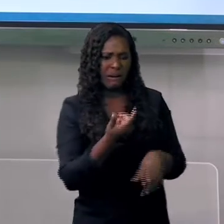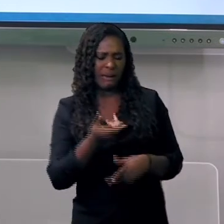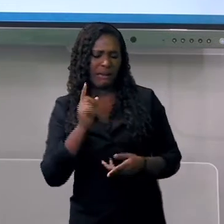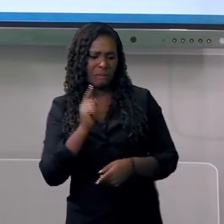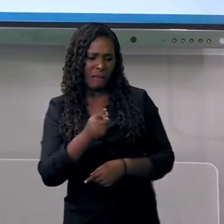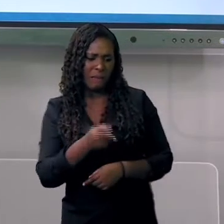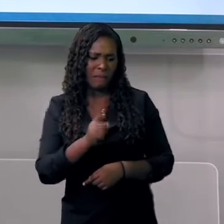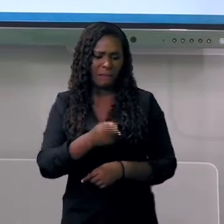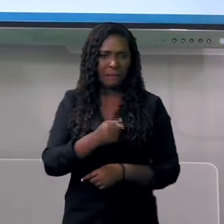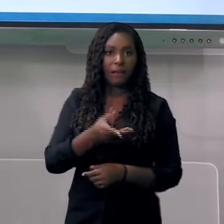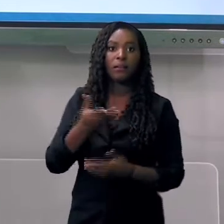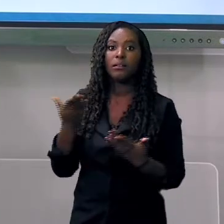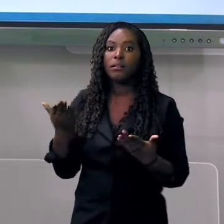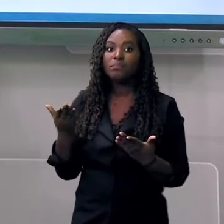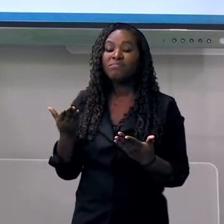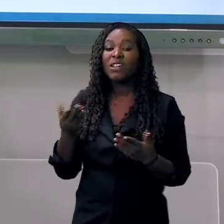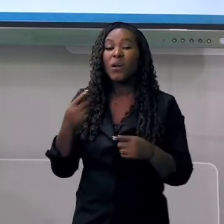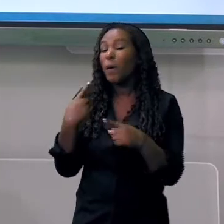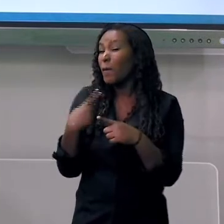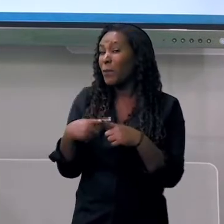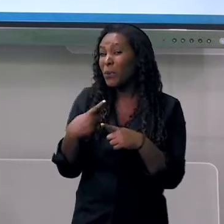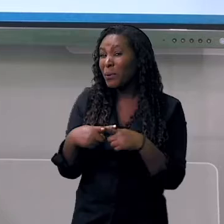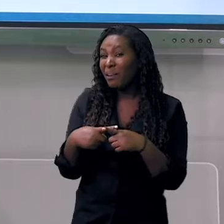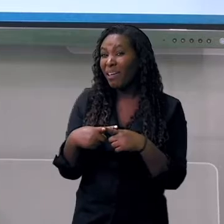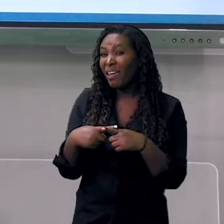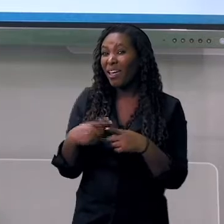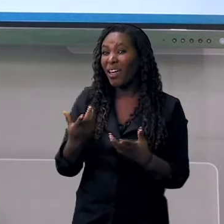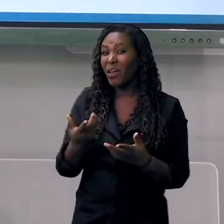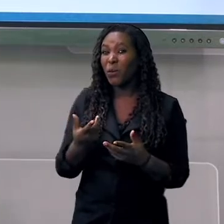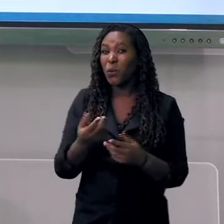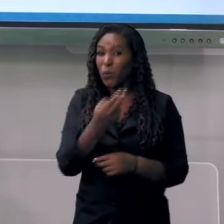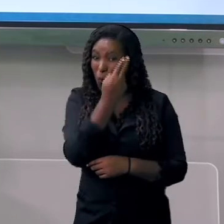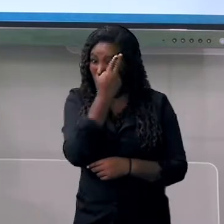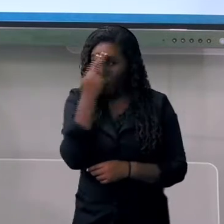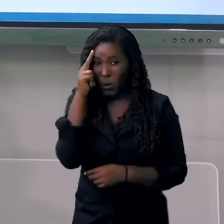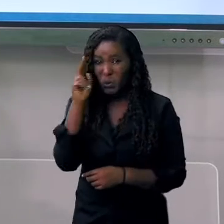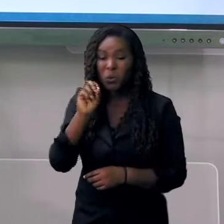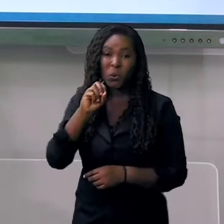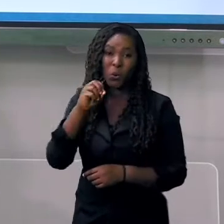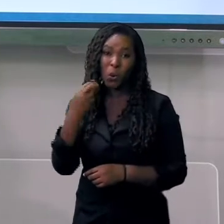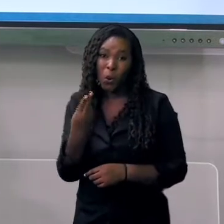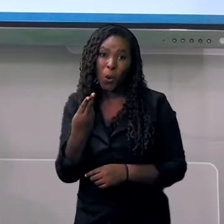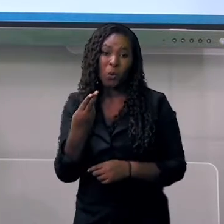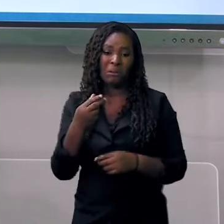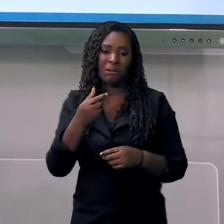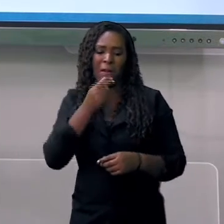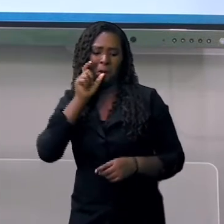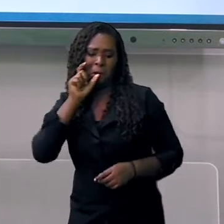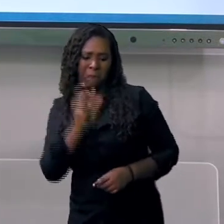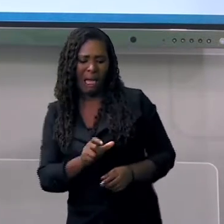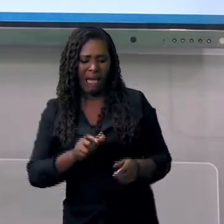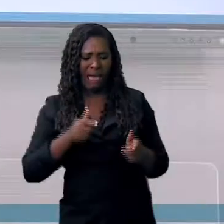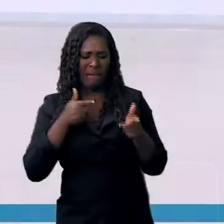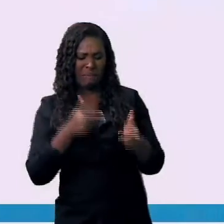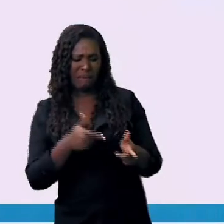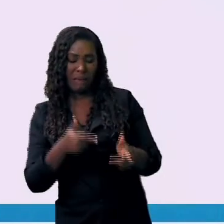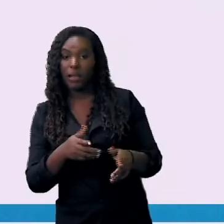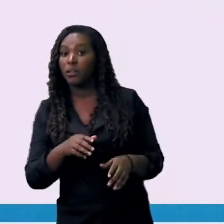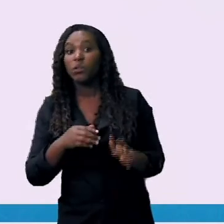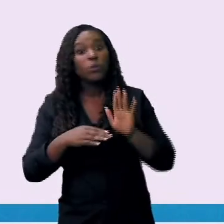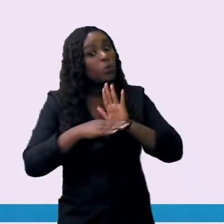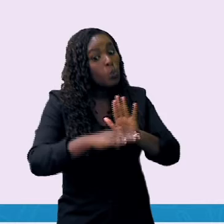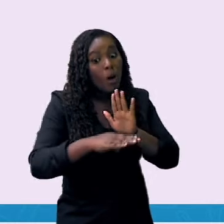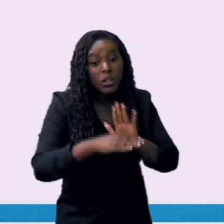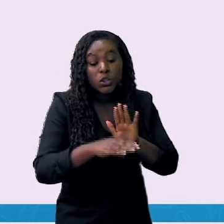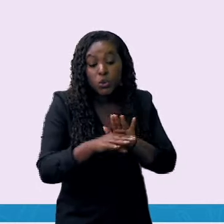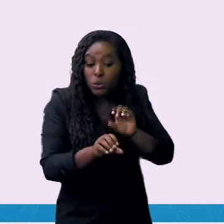eles não ajudam na educação das crianças. Os rótulos são um tiro no pé